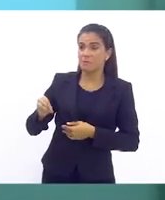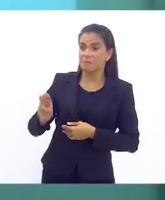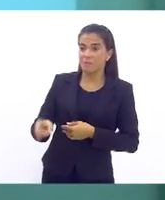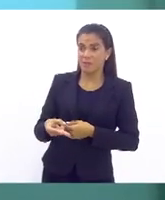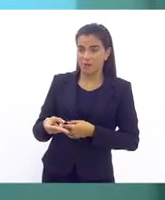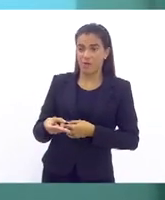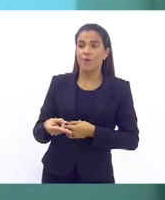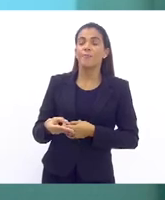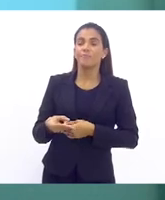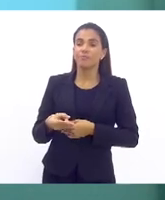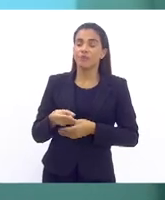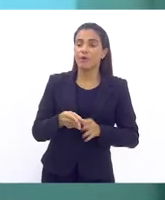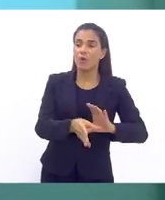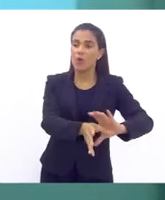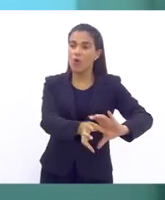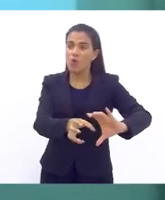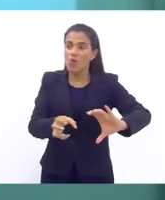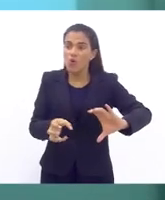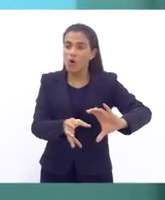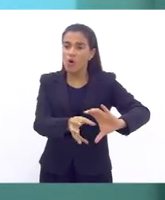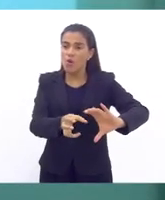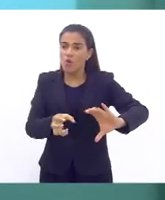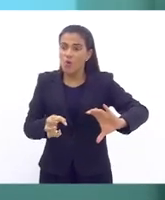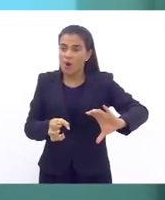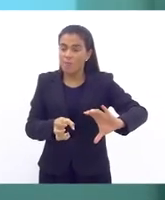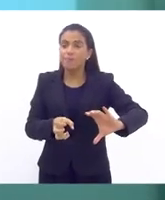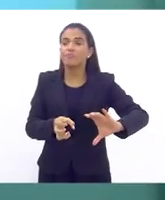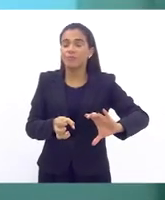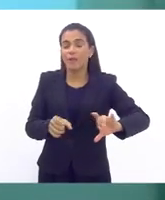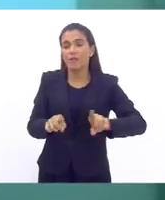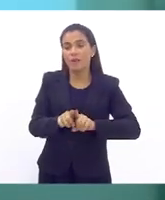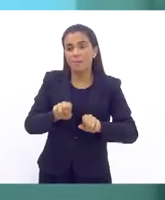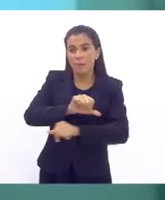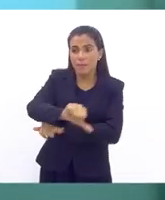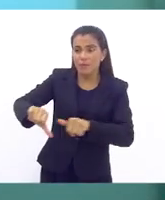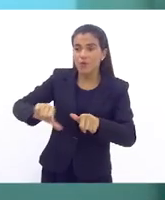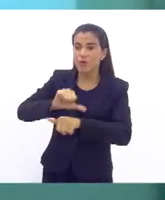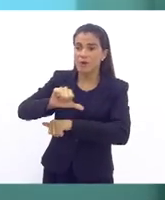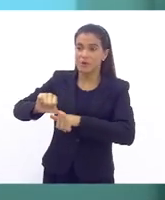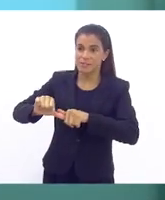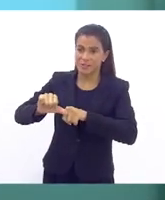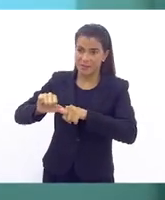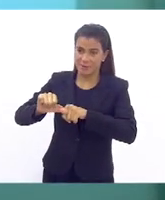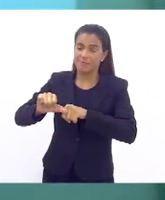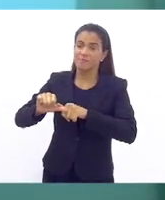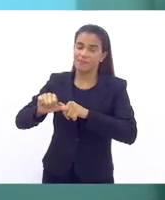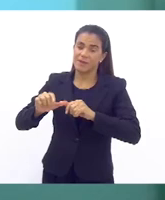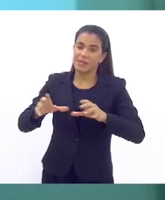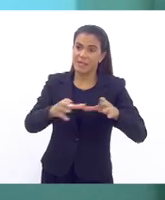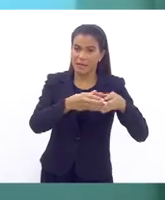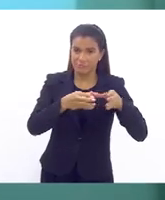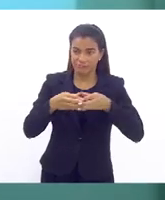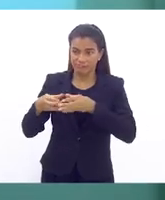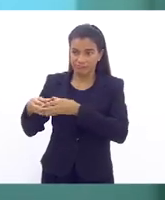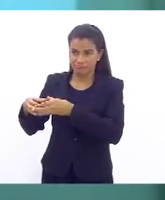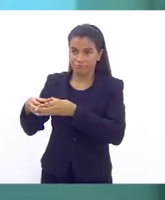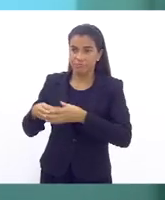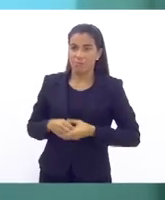na drenagem pavimentação e urbanização da dessa comunidade